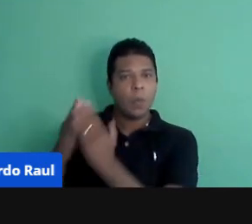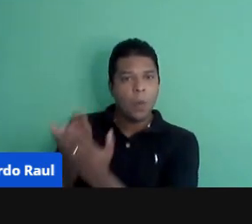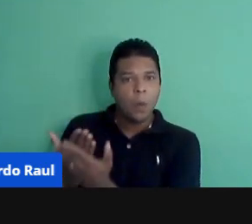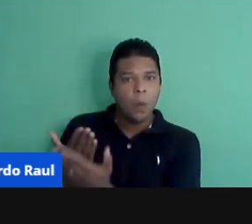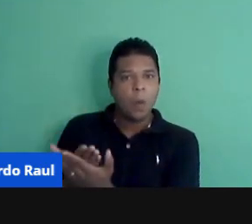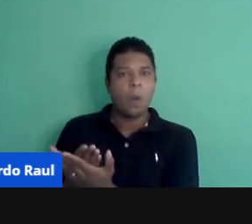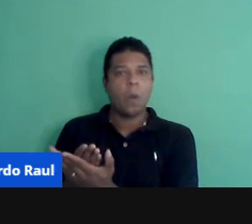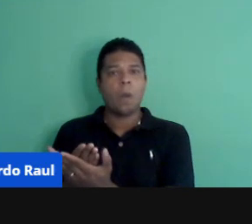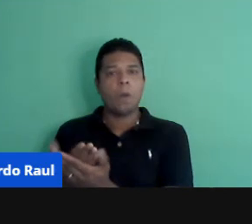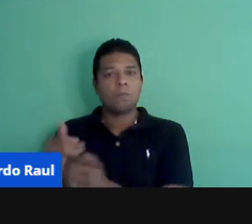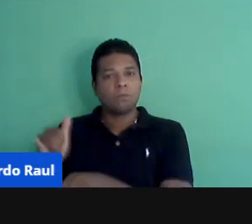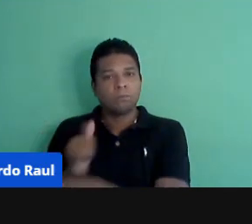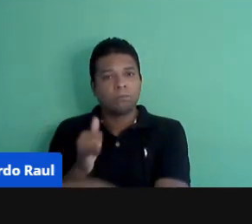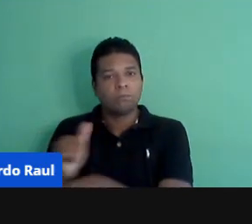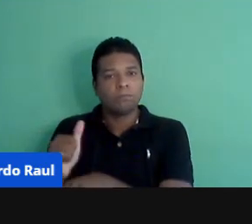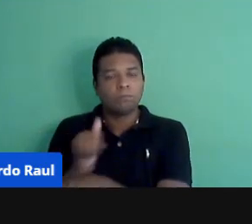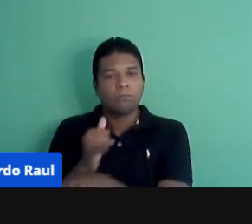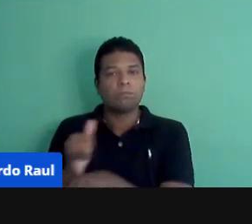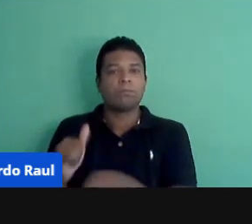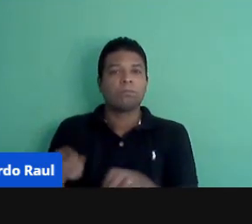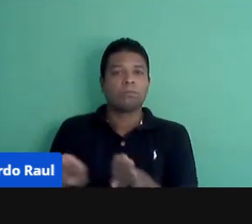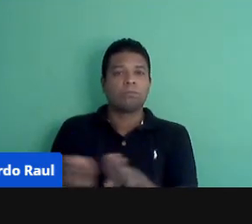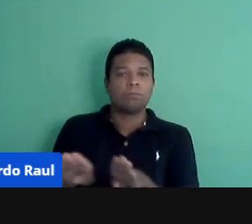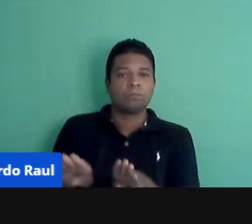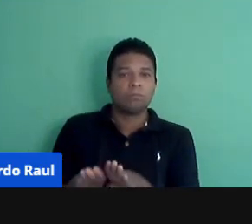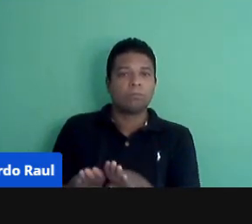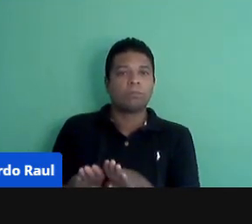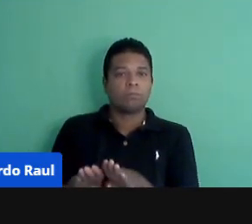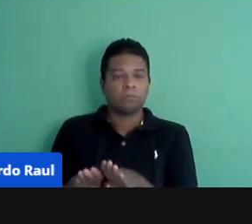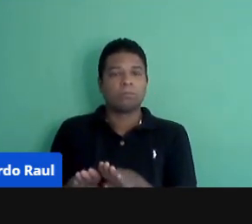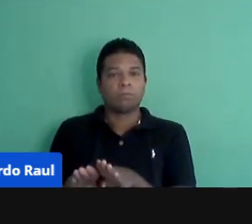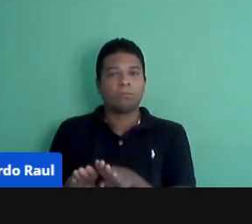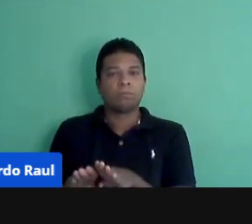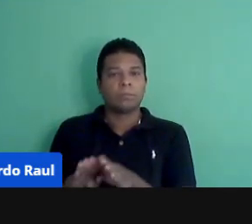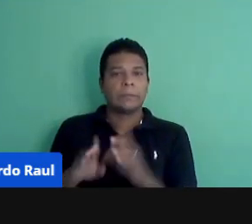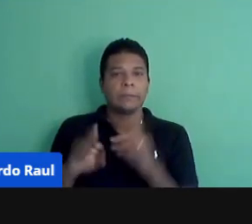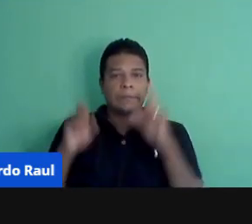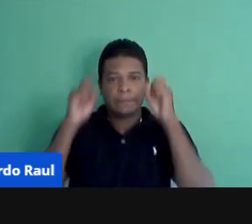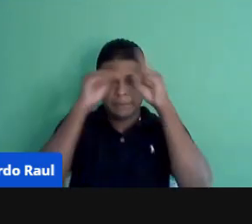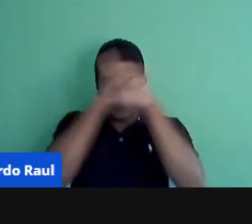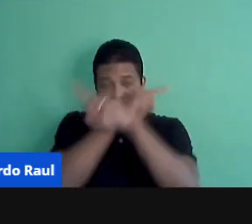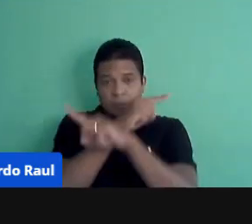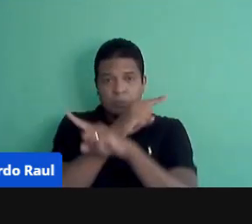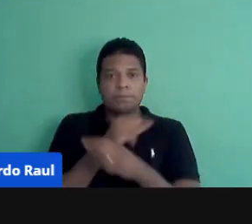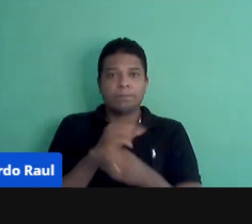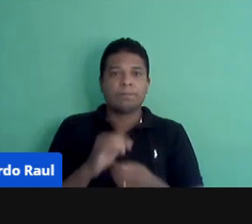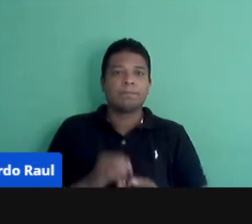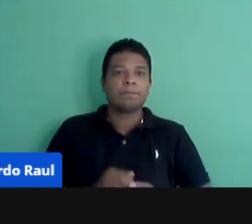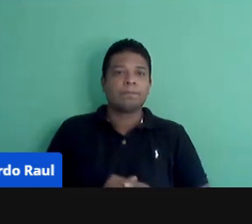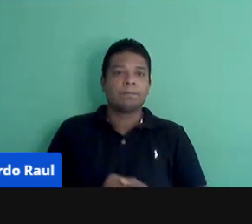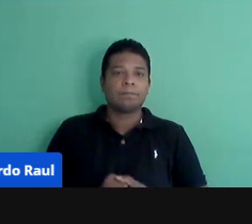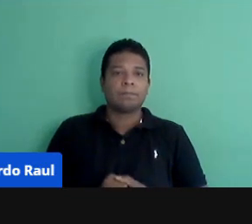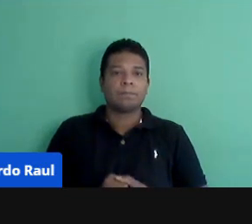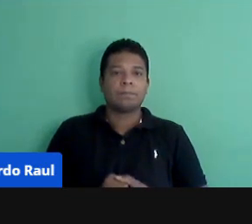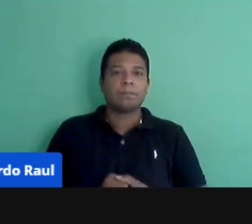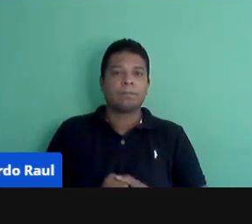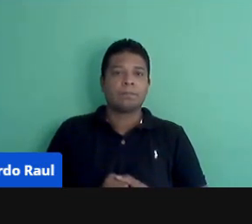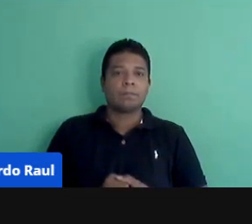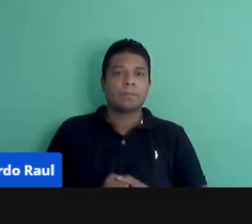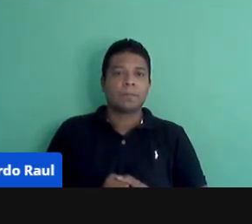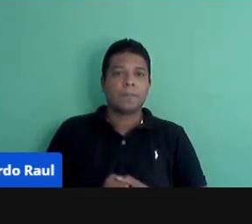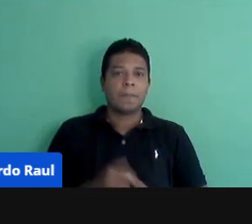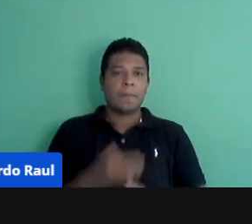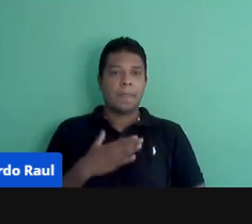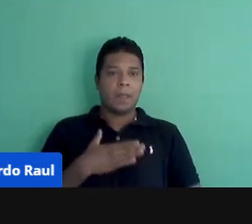algumas estratégias que também nós tivemos dificuldade. Eu vejo que a primeira dificuldade, no